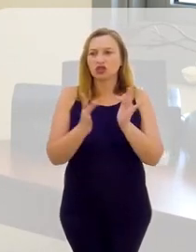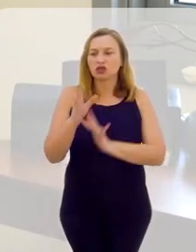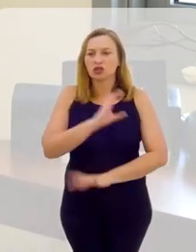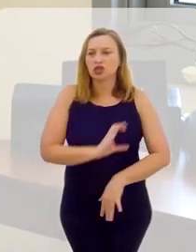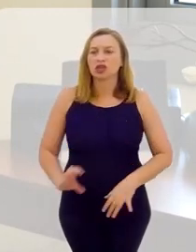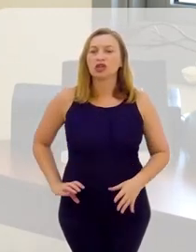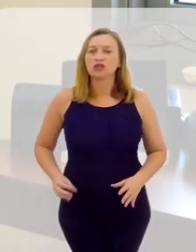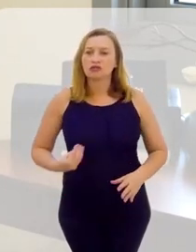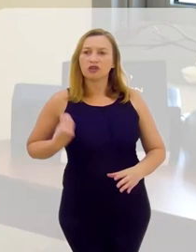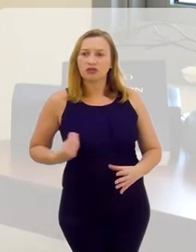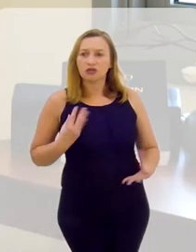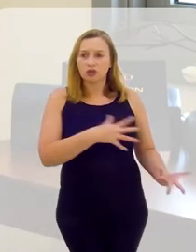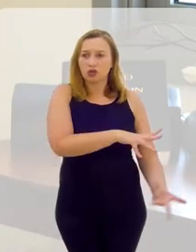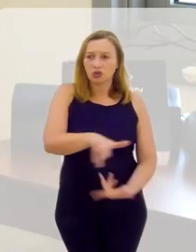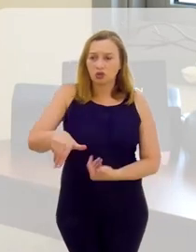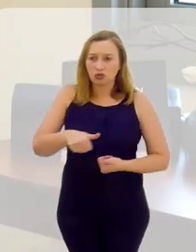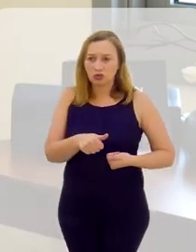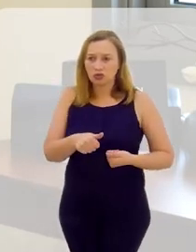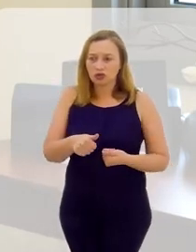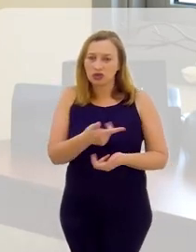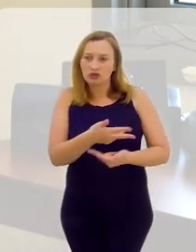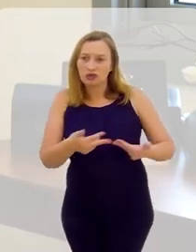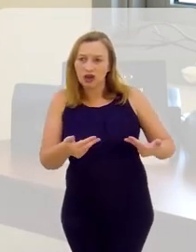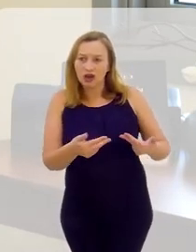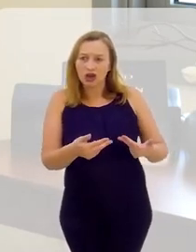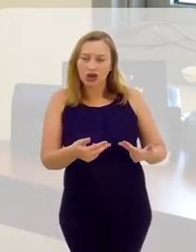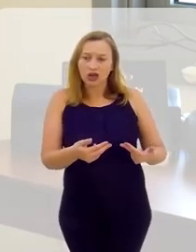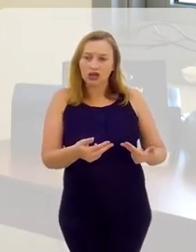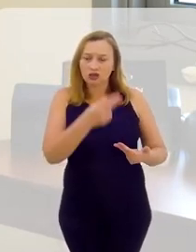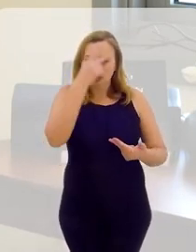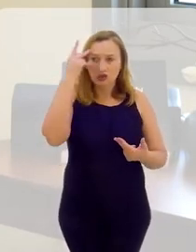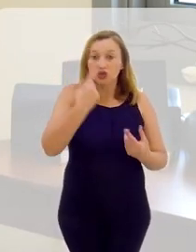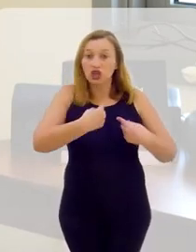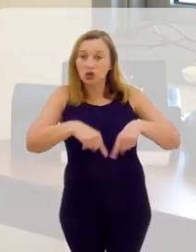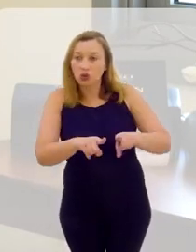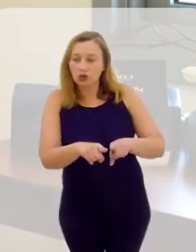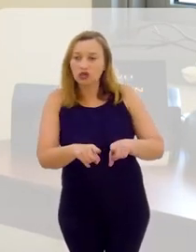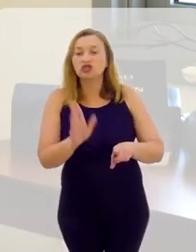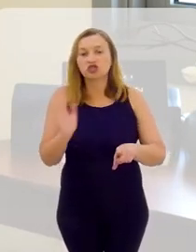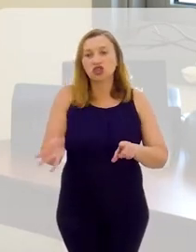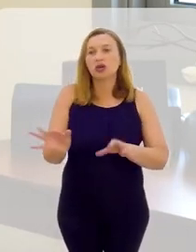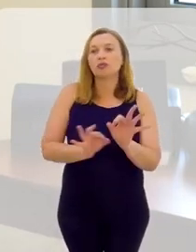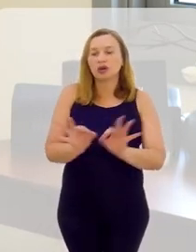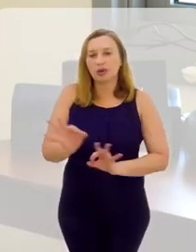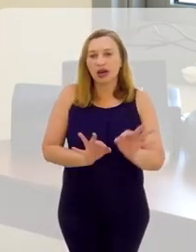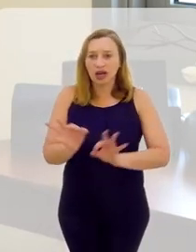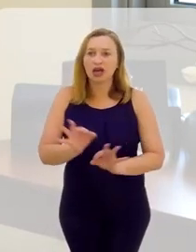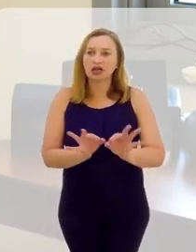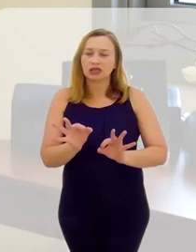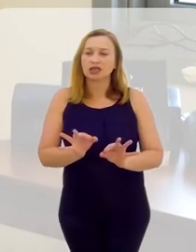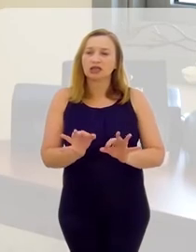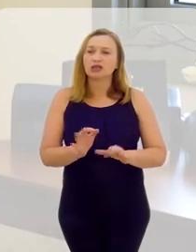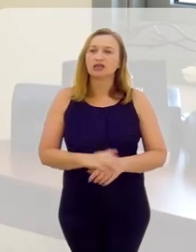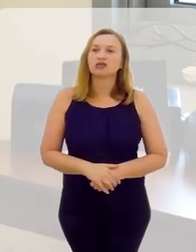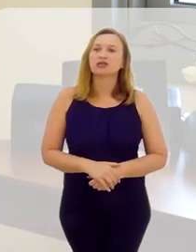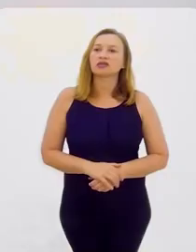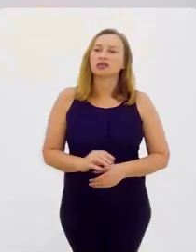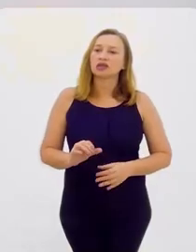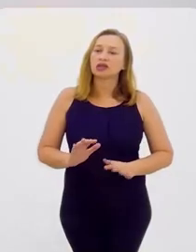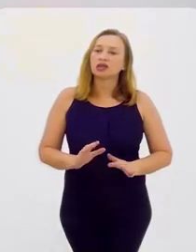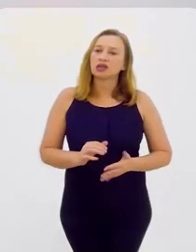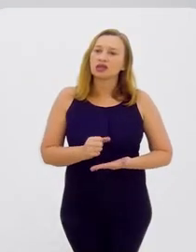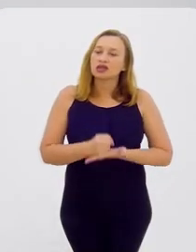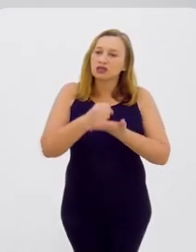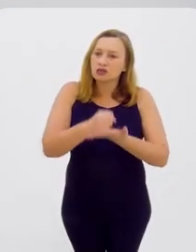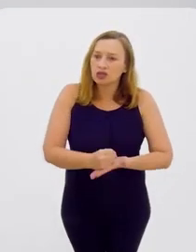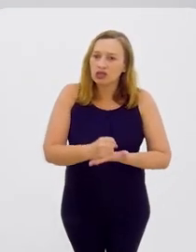Cristo e que vivemos num mundo que existe muita oposição. Elas já são preparadas para essa Então a gente oposição. pode dizer que